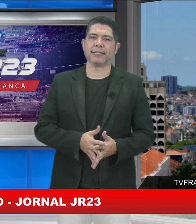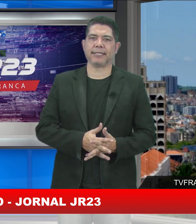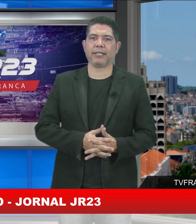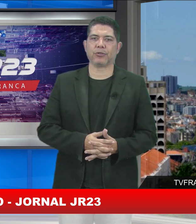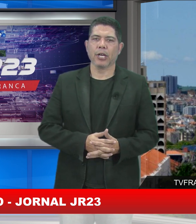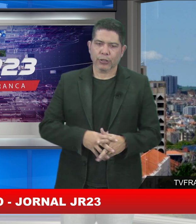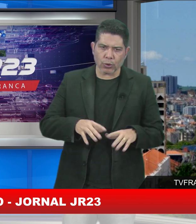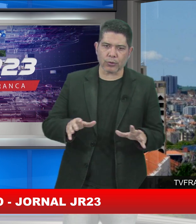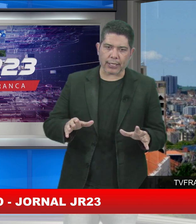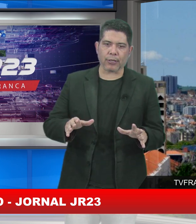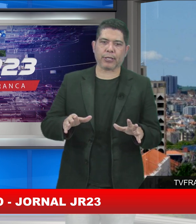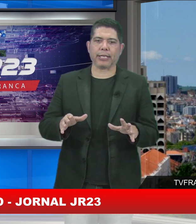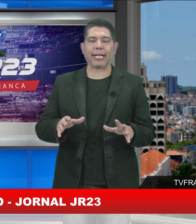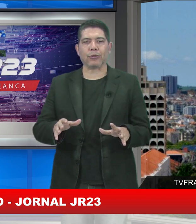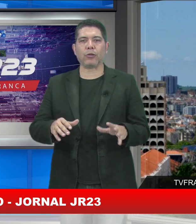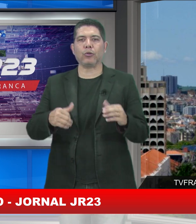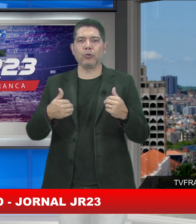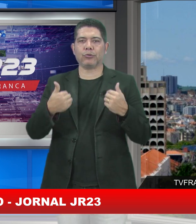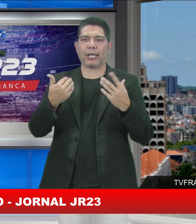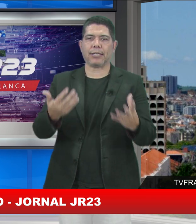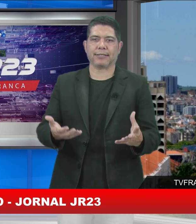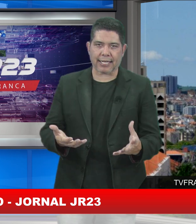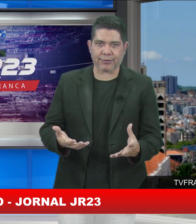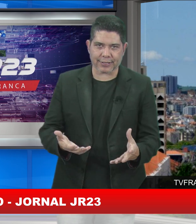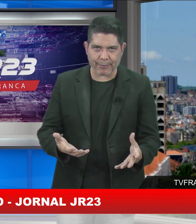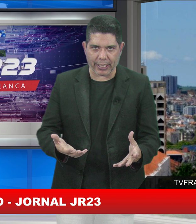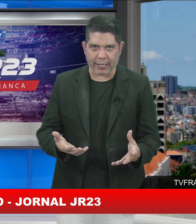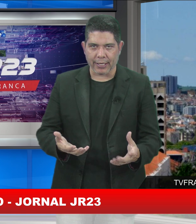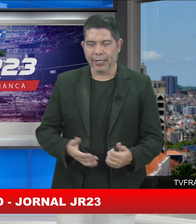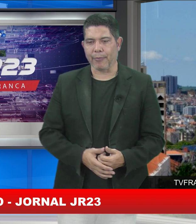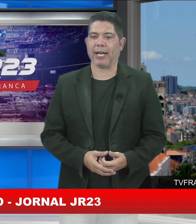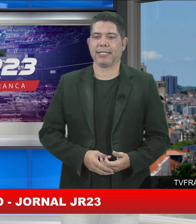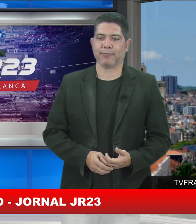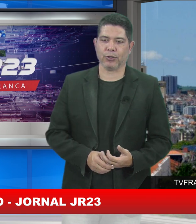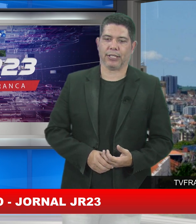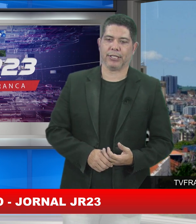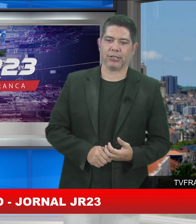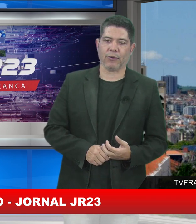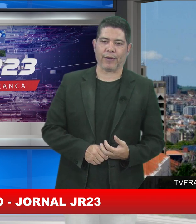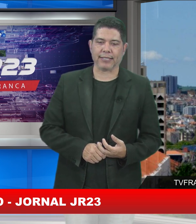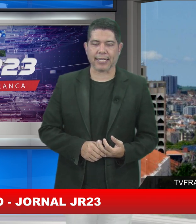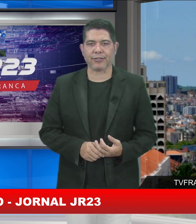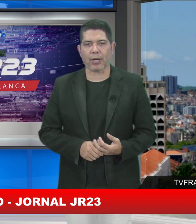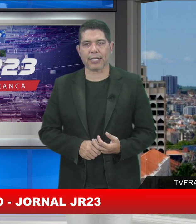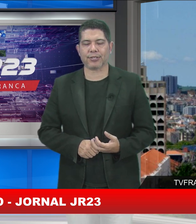praticar exercício, tudo aquilo que está todo mundo já cansado de saber, mas muita